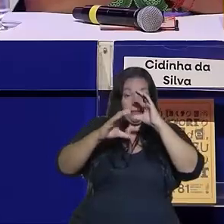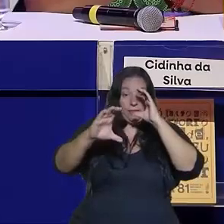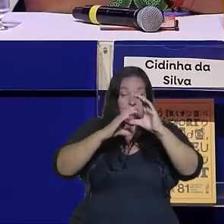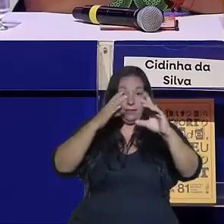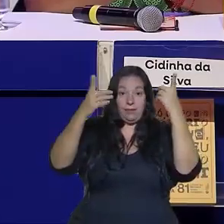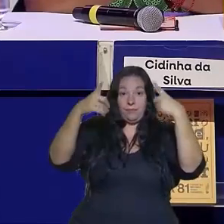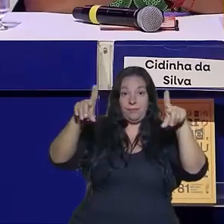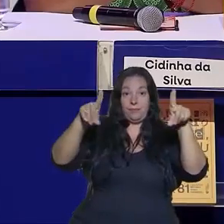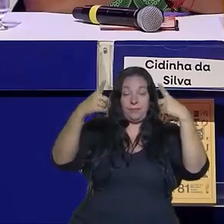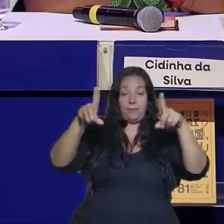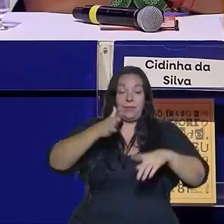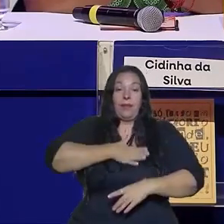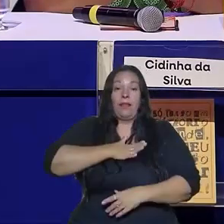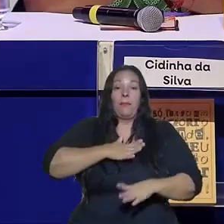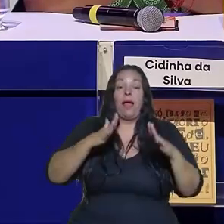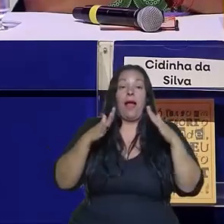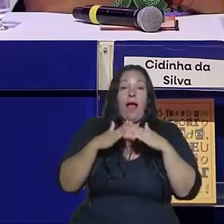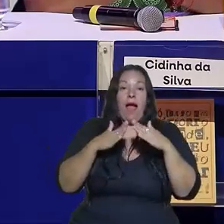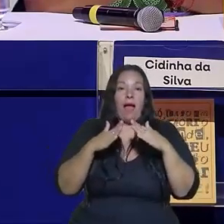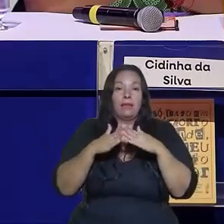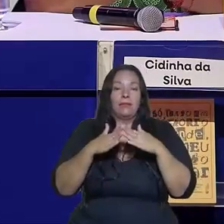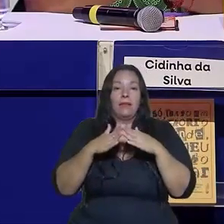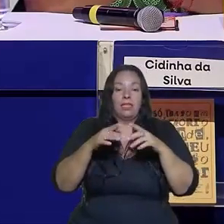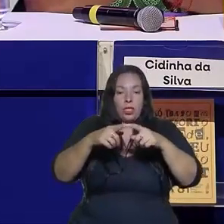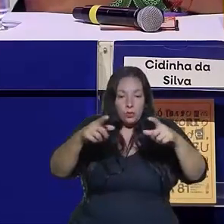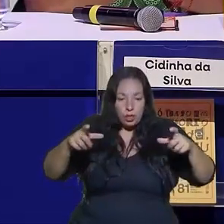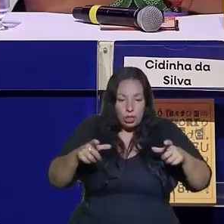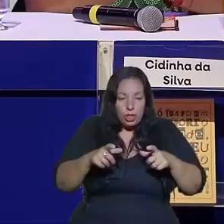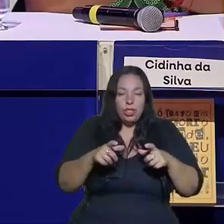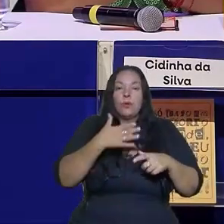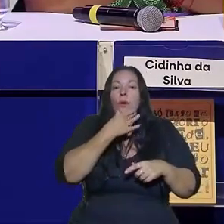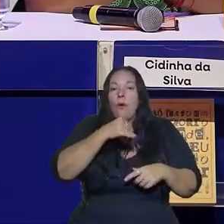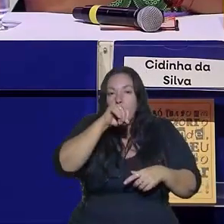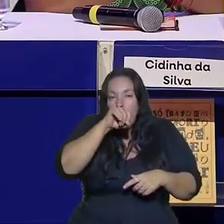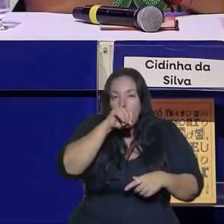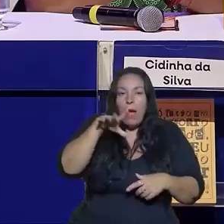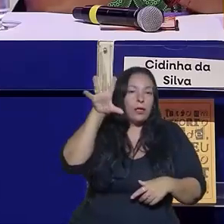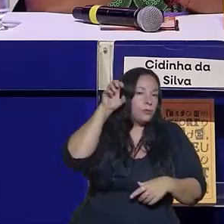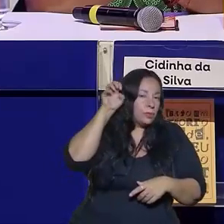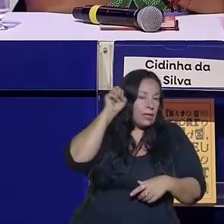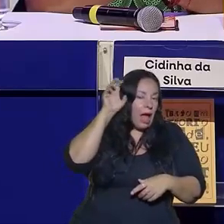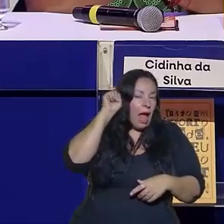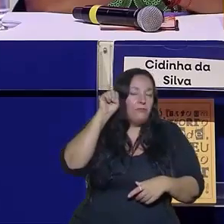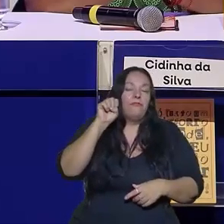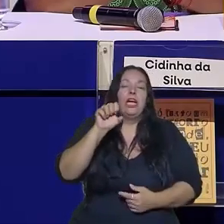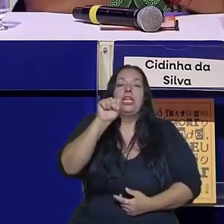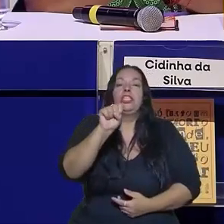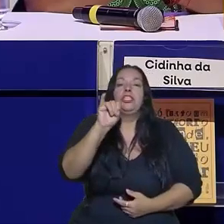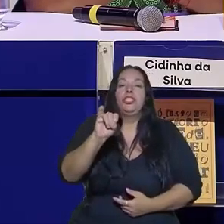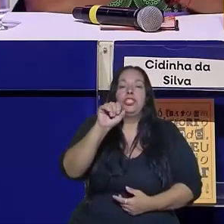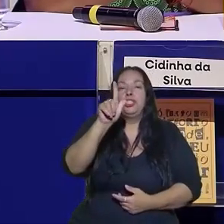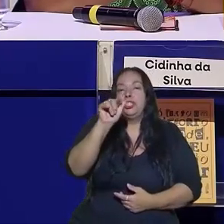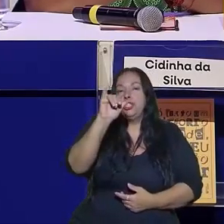na minha casa, desde os discos que meu pai escutava, Gilberto Gil, Milton Nascimento também